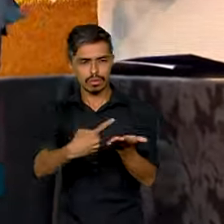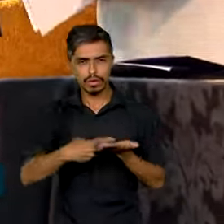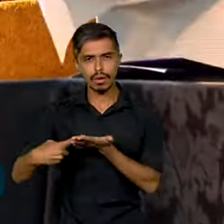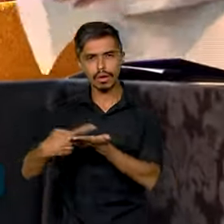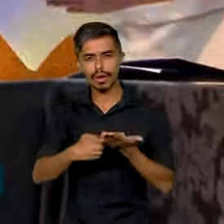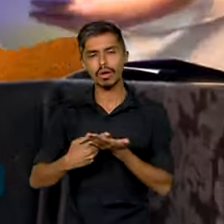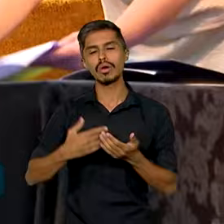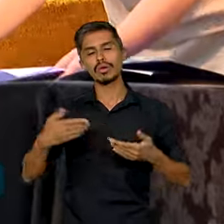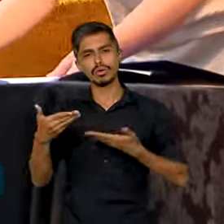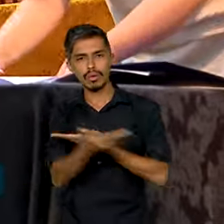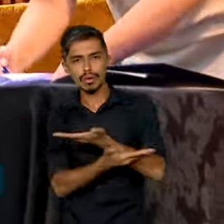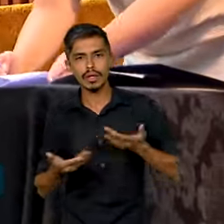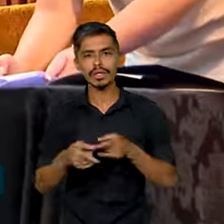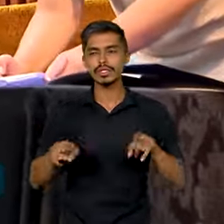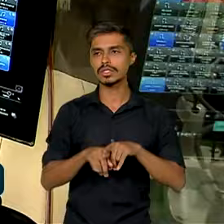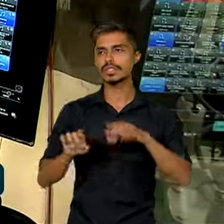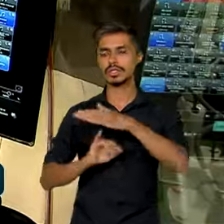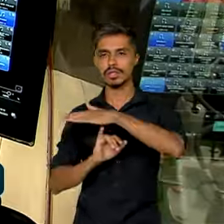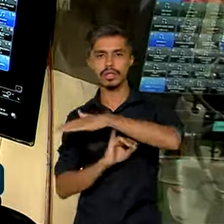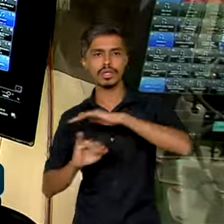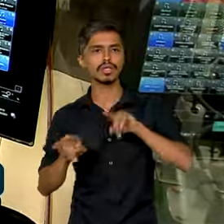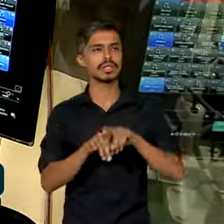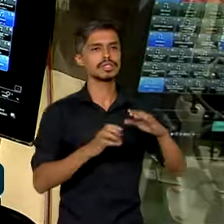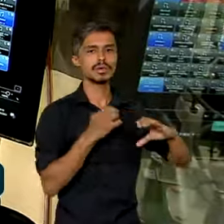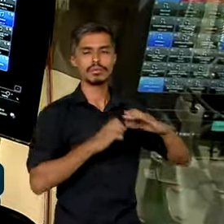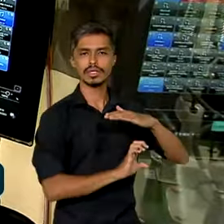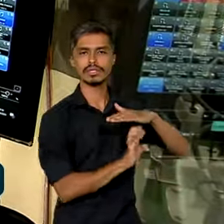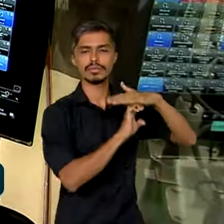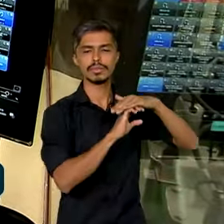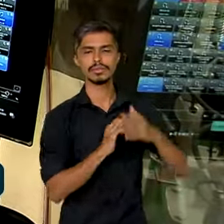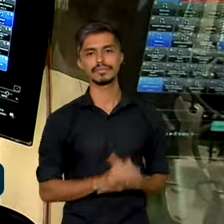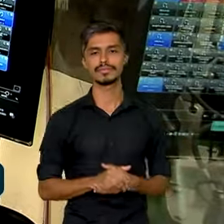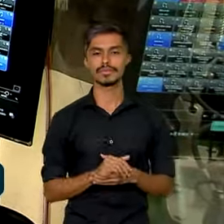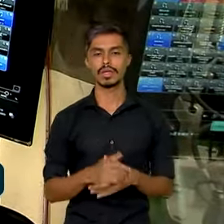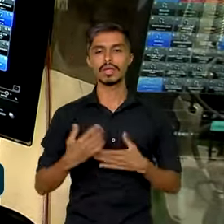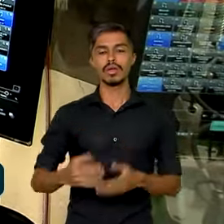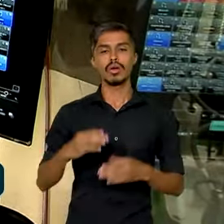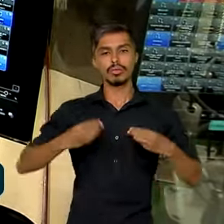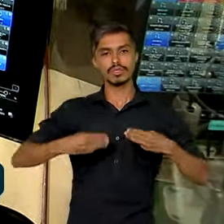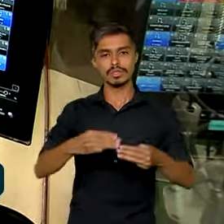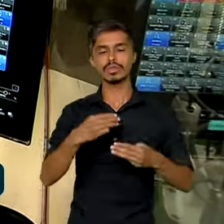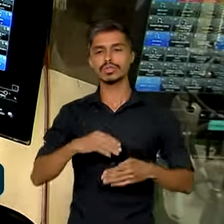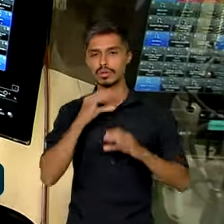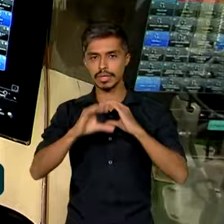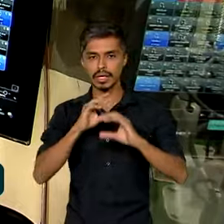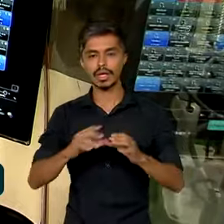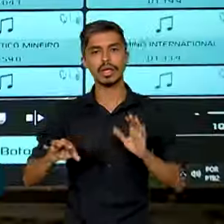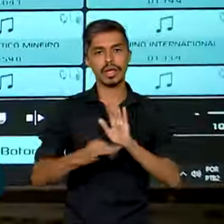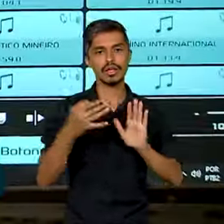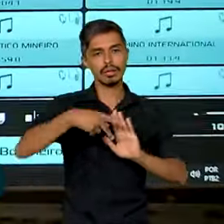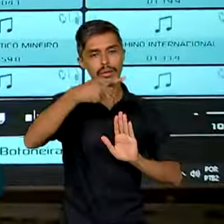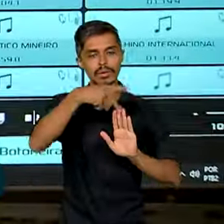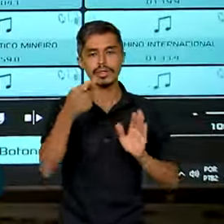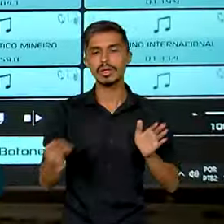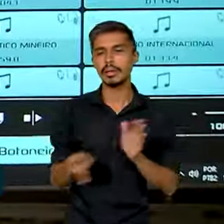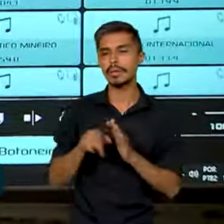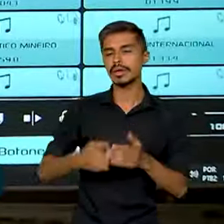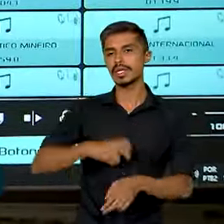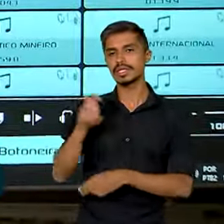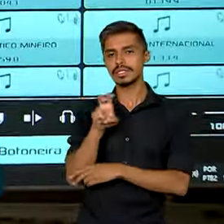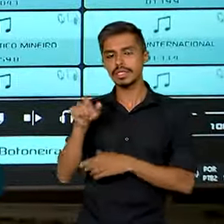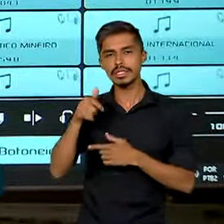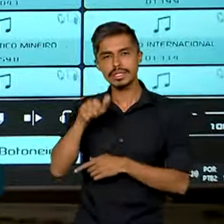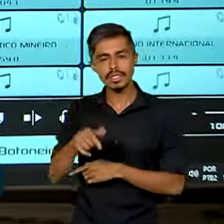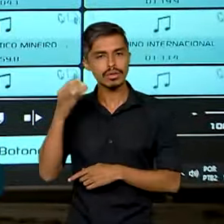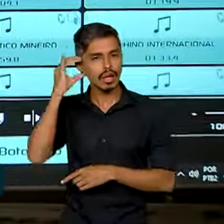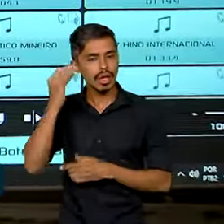a empresa e cada instituto federal. O Ministério das Comunicações assinou ainda as portarias de consignação das primeiras 5 emissoras